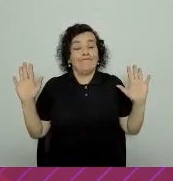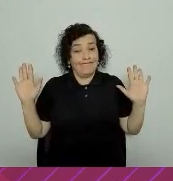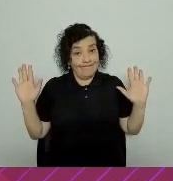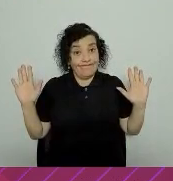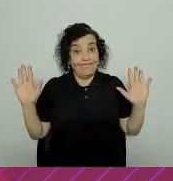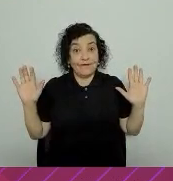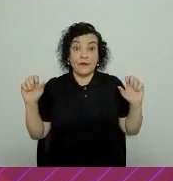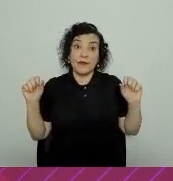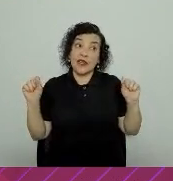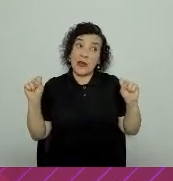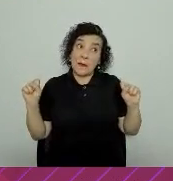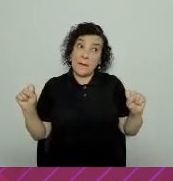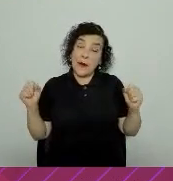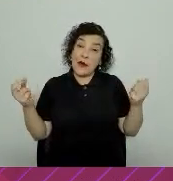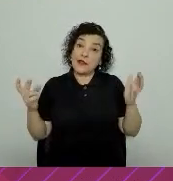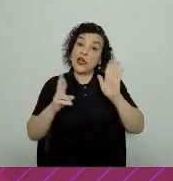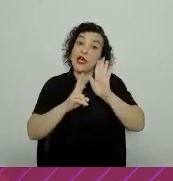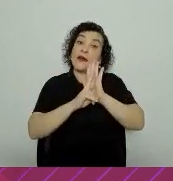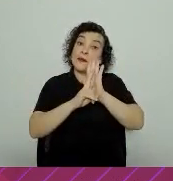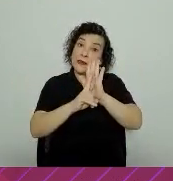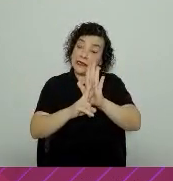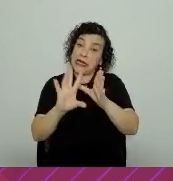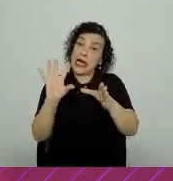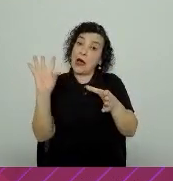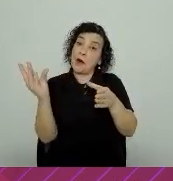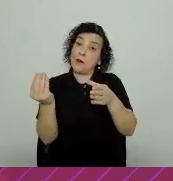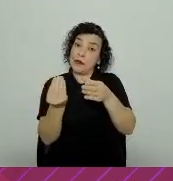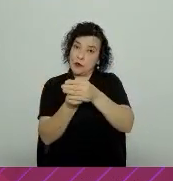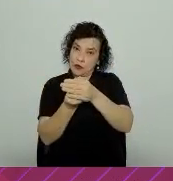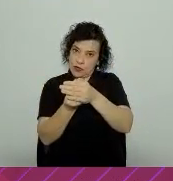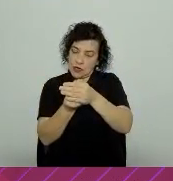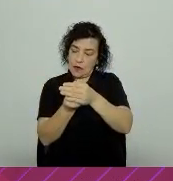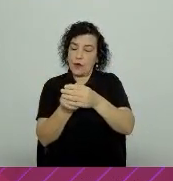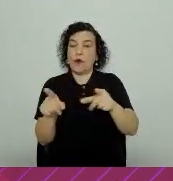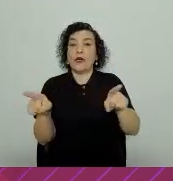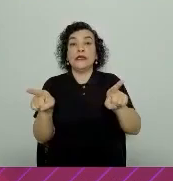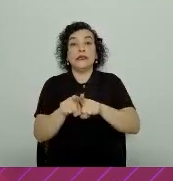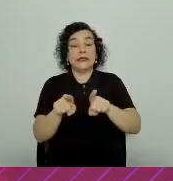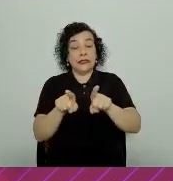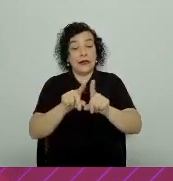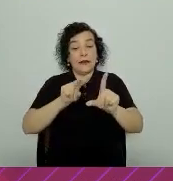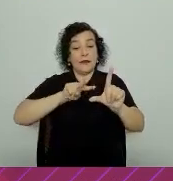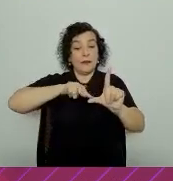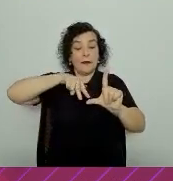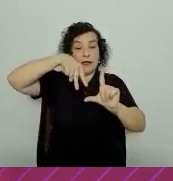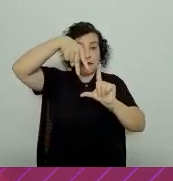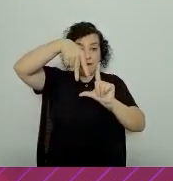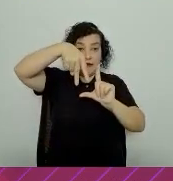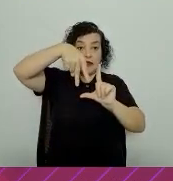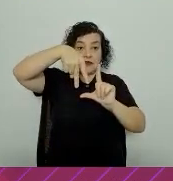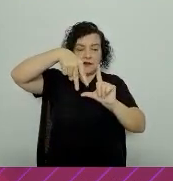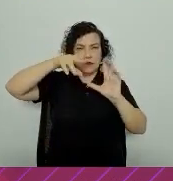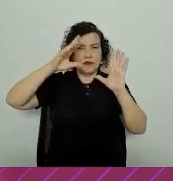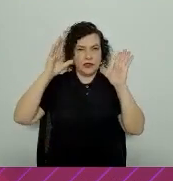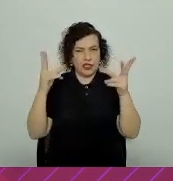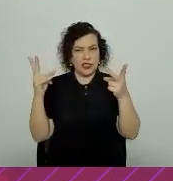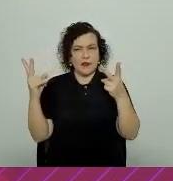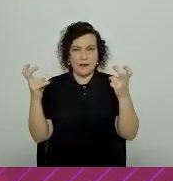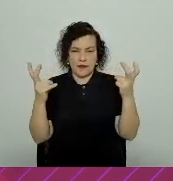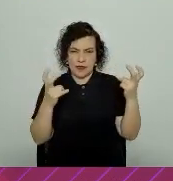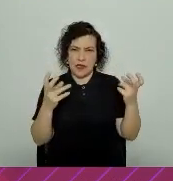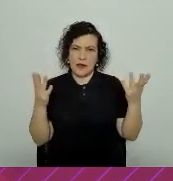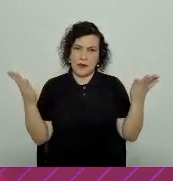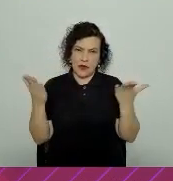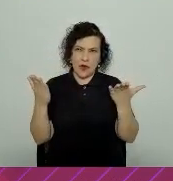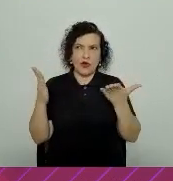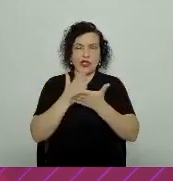eu poderia me representar Isso é uma inclusão de eu poder me representar ao mesmo tempo e o que a gente vê hoje né em alguns